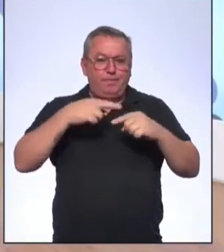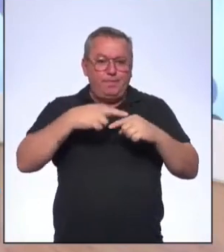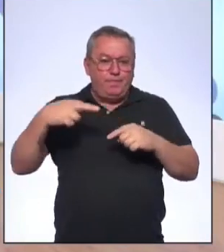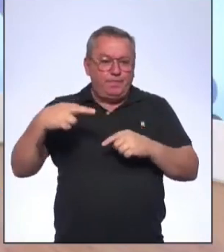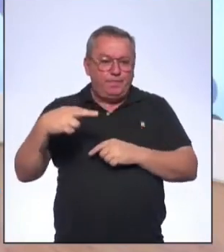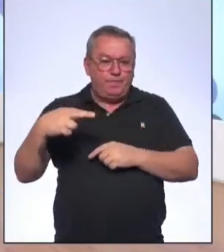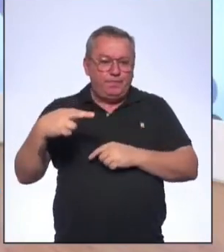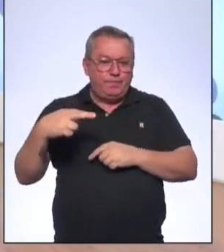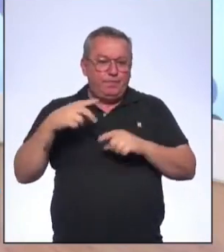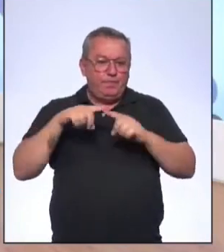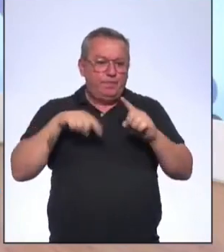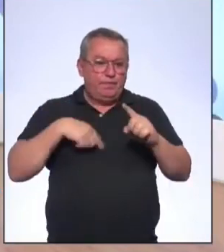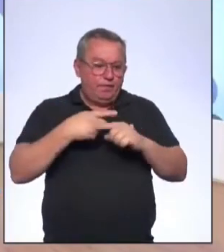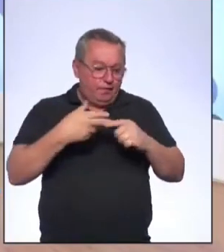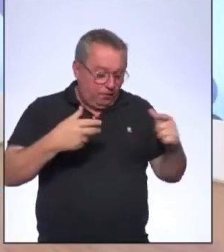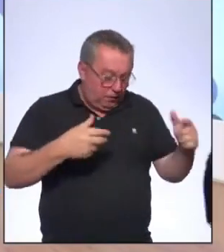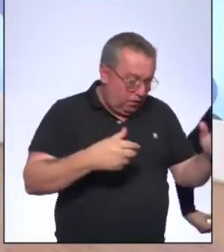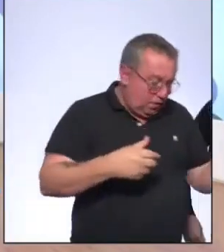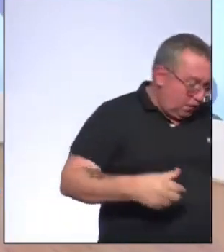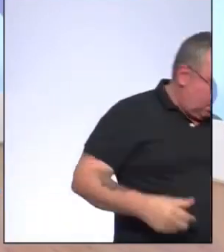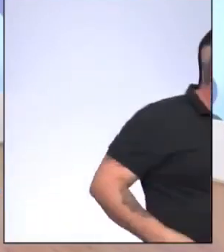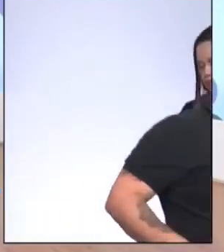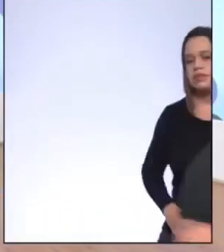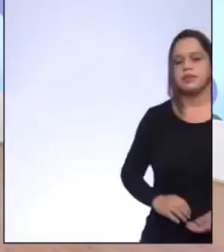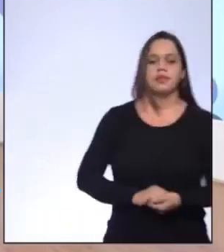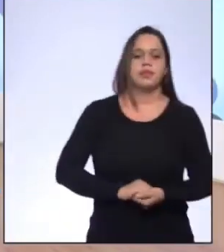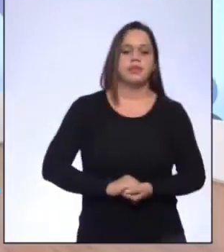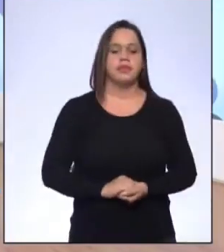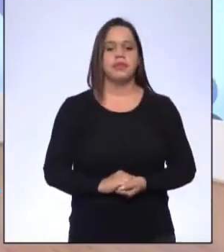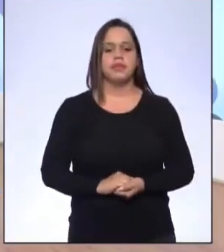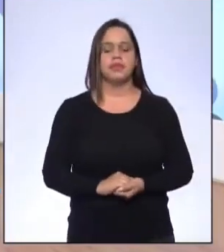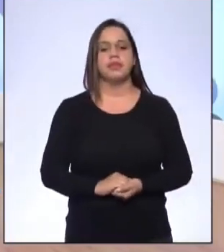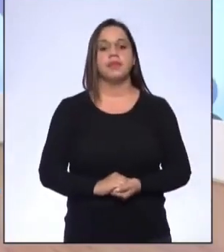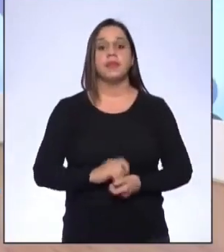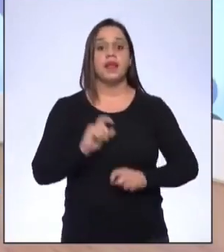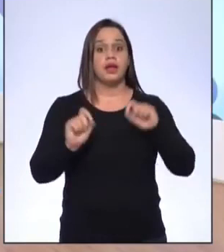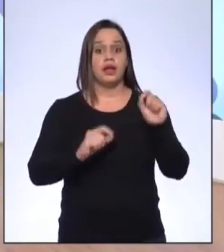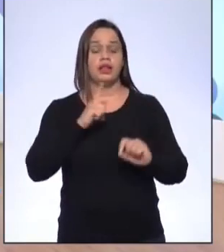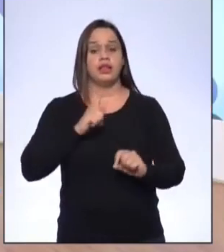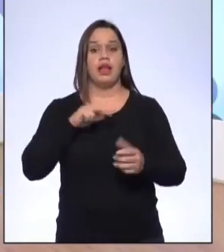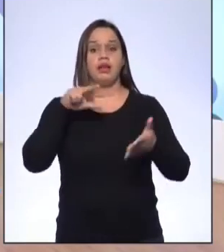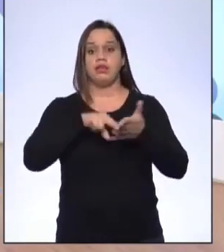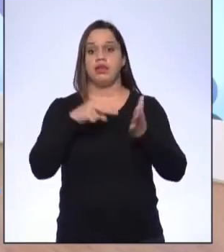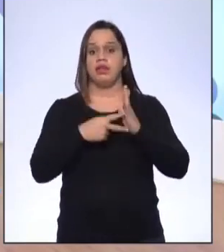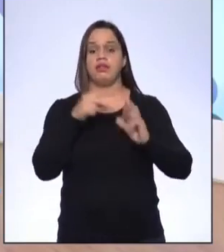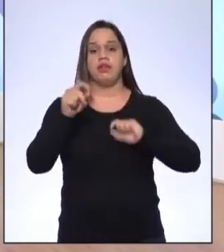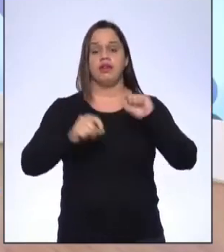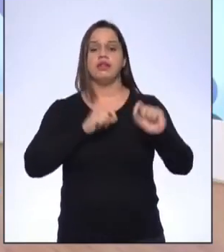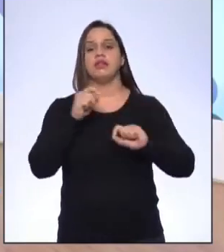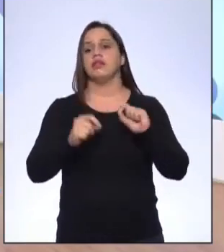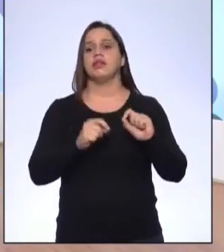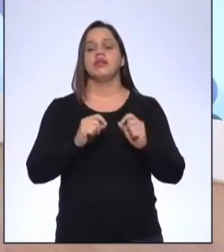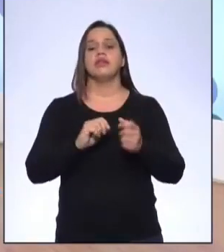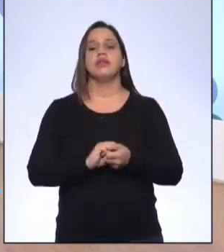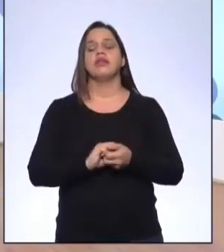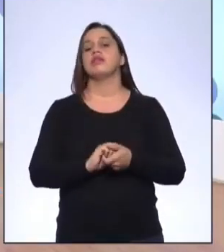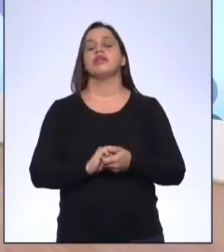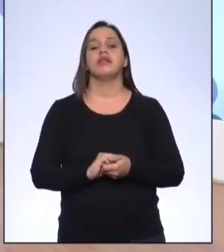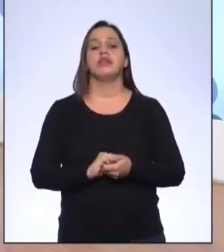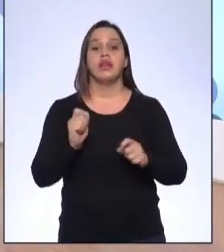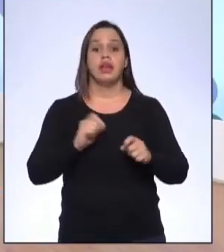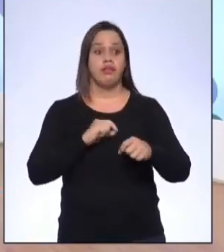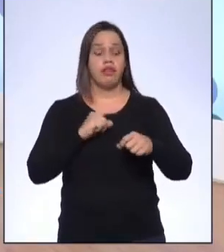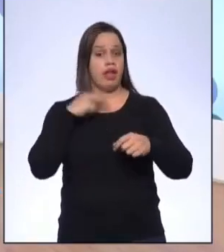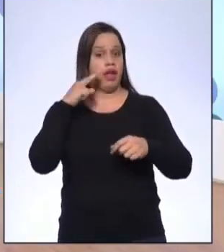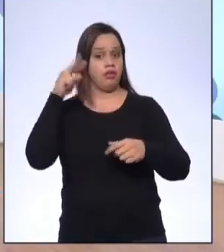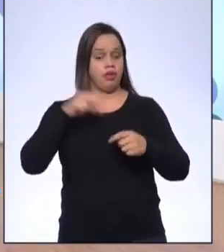é para alguns estudiosos, ela é até um dos significados da representação fracionária,